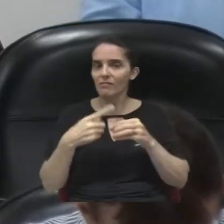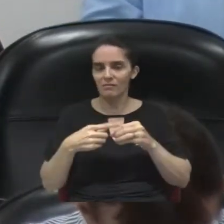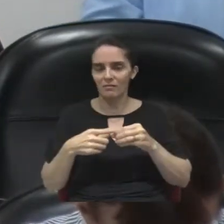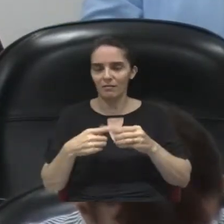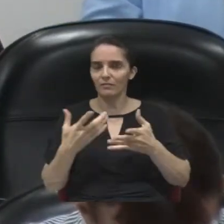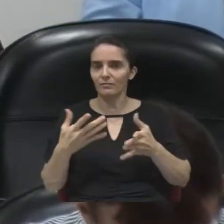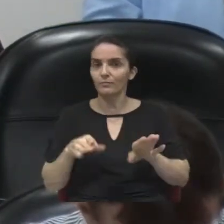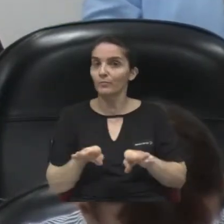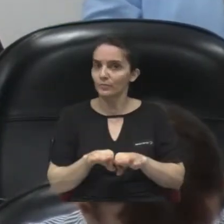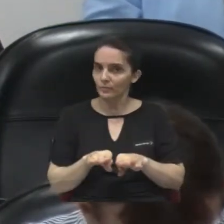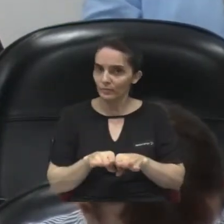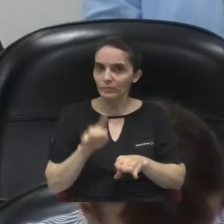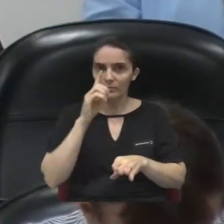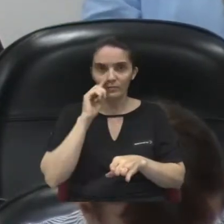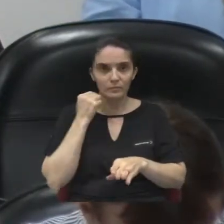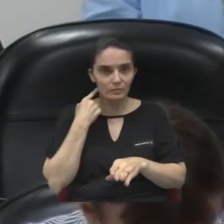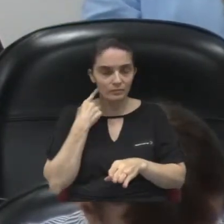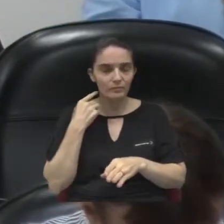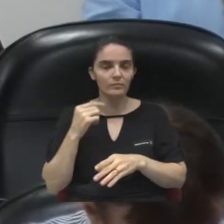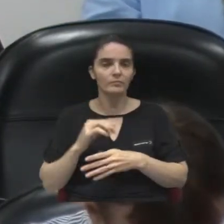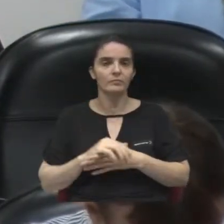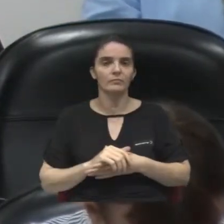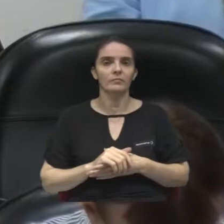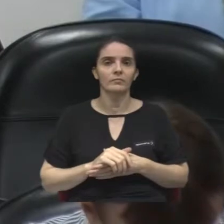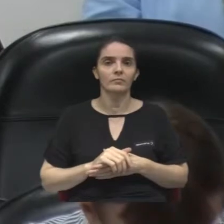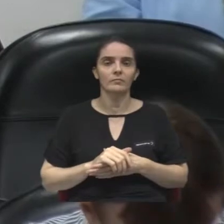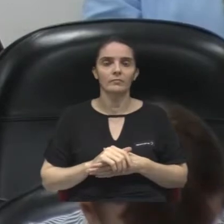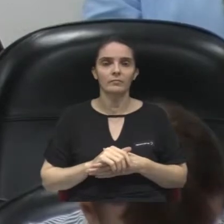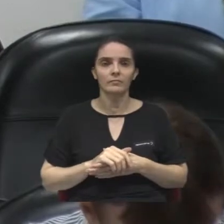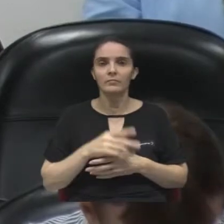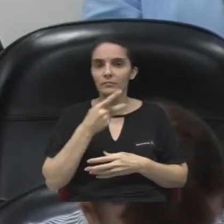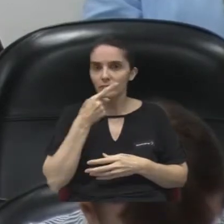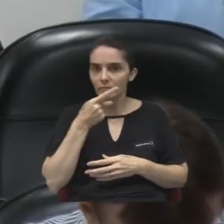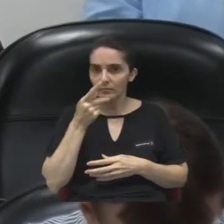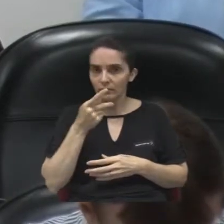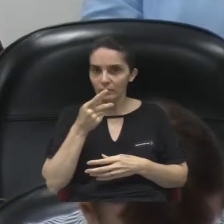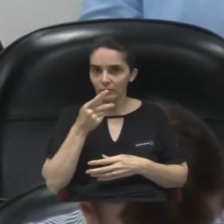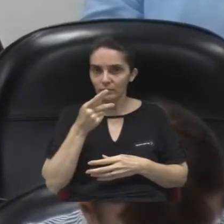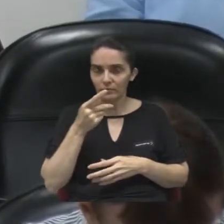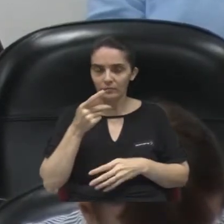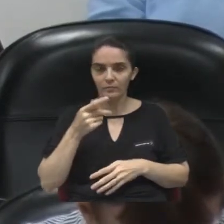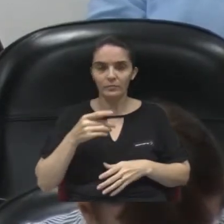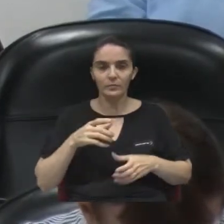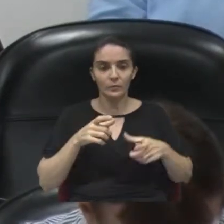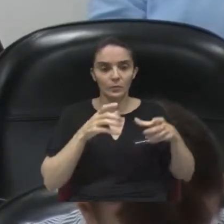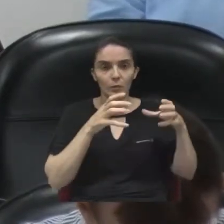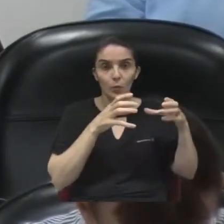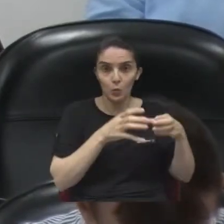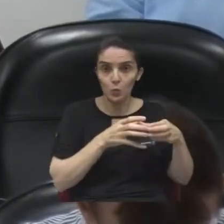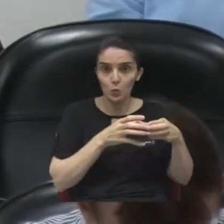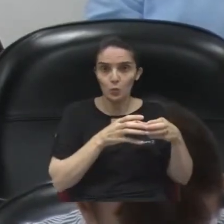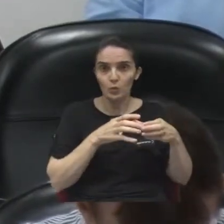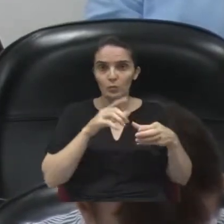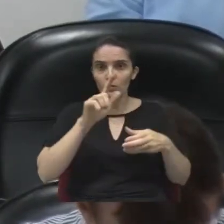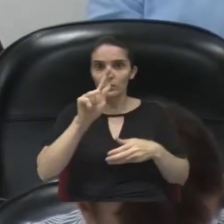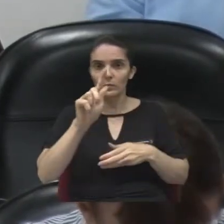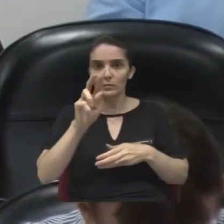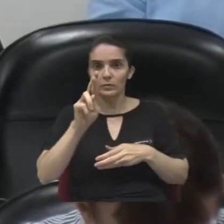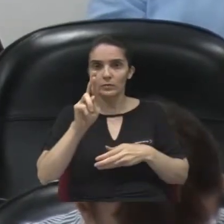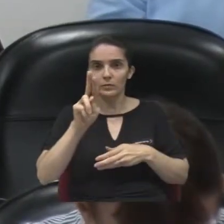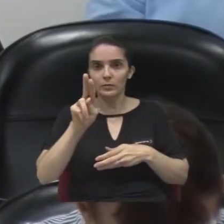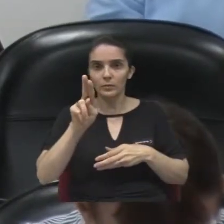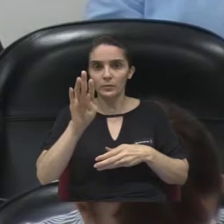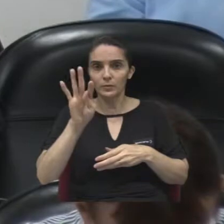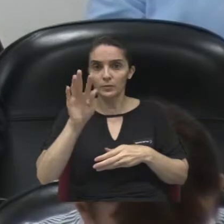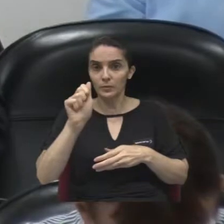eu já até fiz uma indicação para que a Gruta da Paz, que é algo muito bacana que nós temos